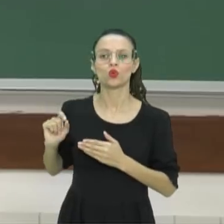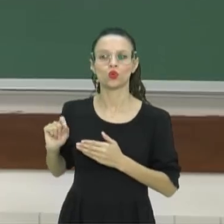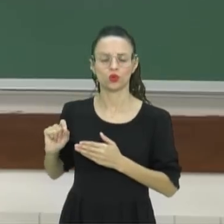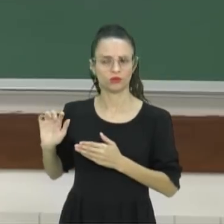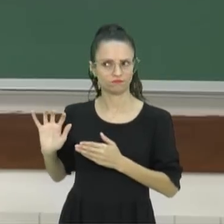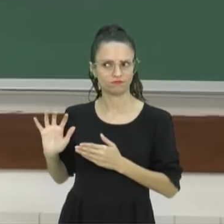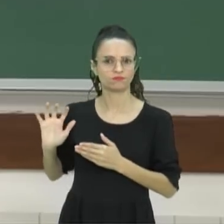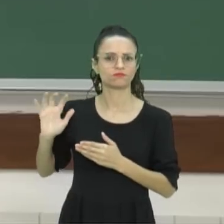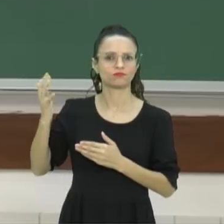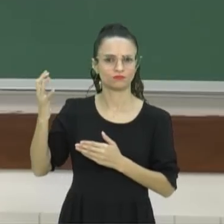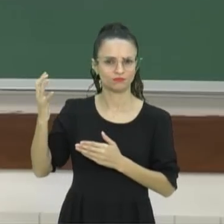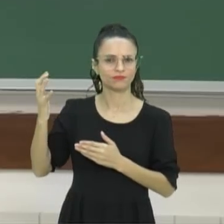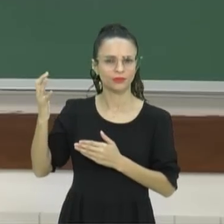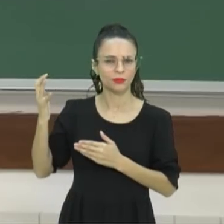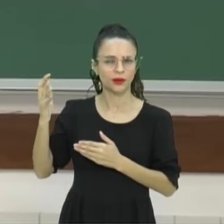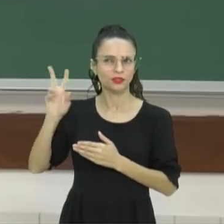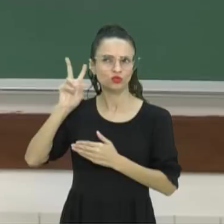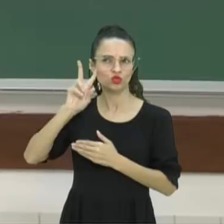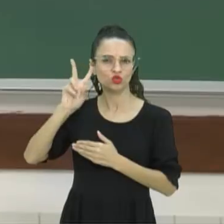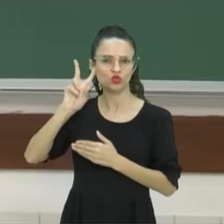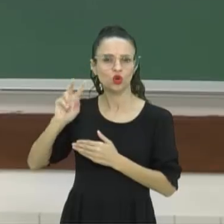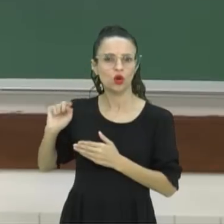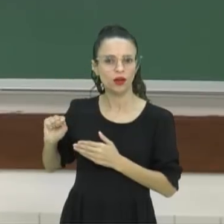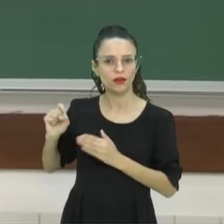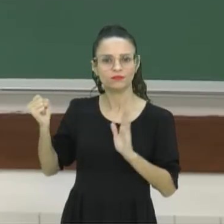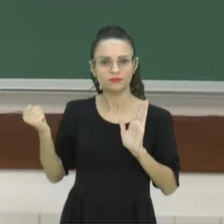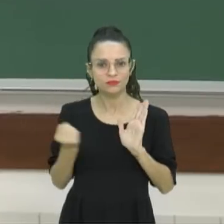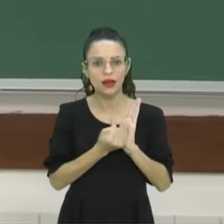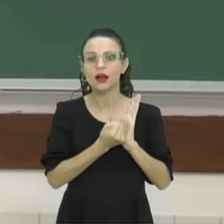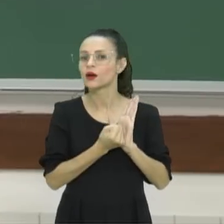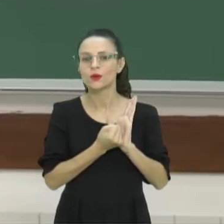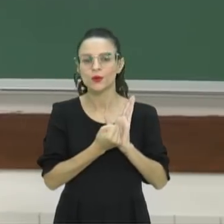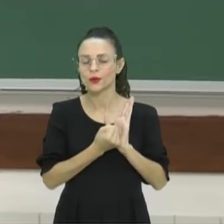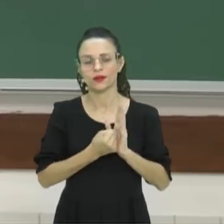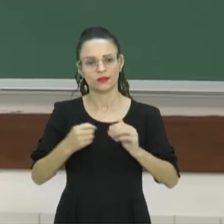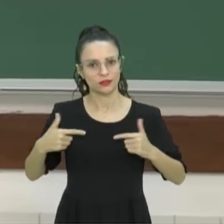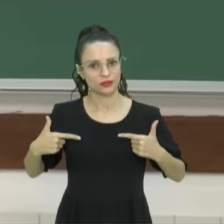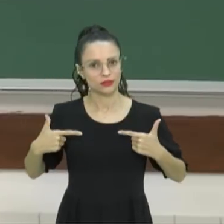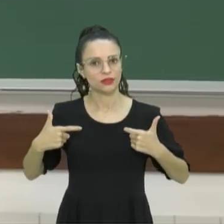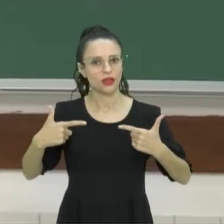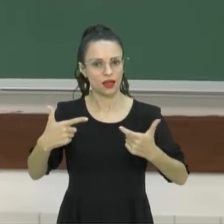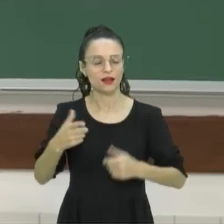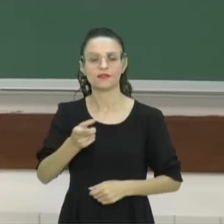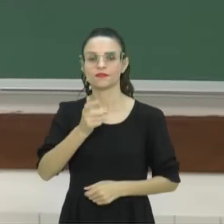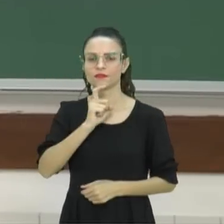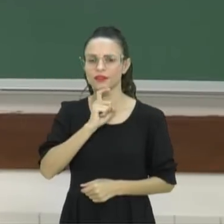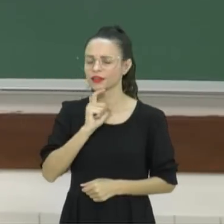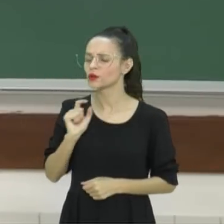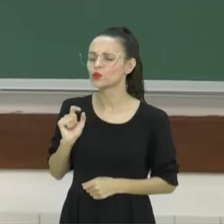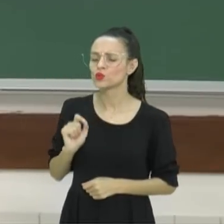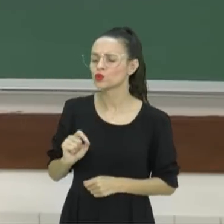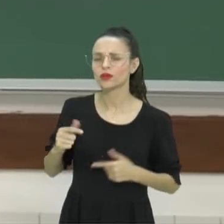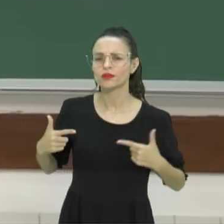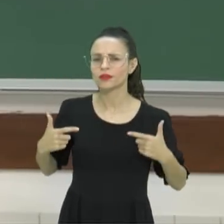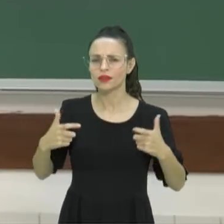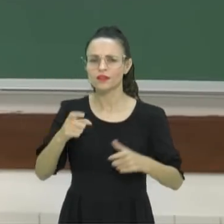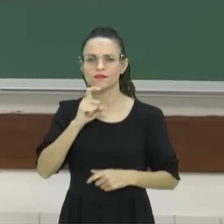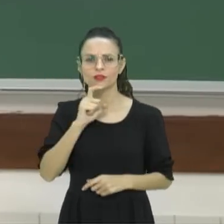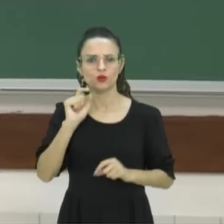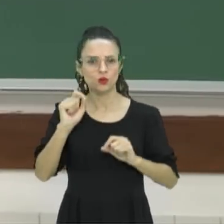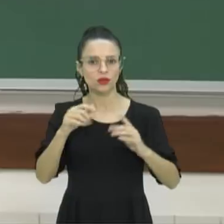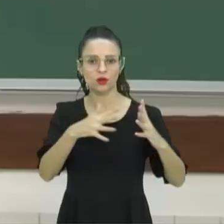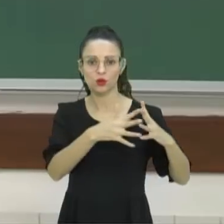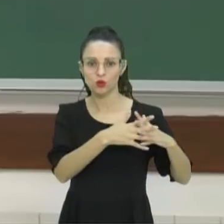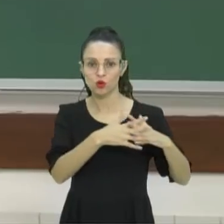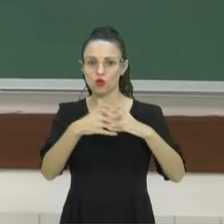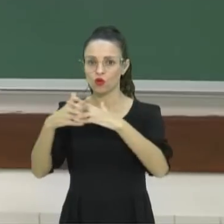evento histórico, que é a Guerra Fria. E a Guerra Fria, o que ela consistiu? Num